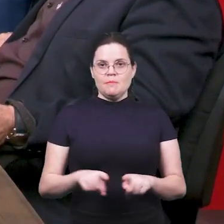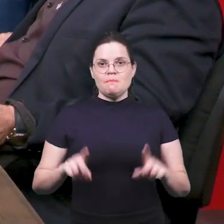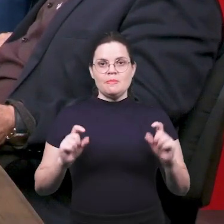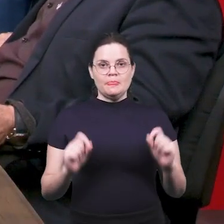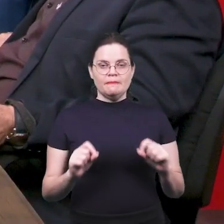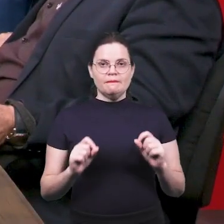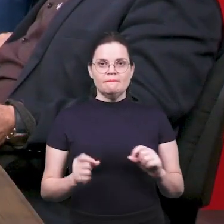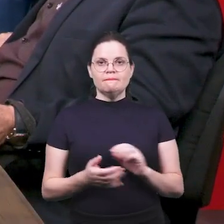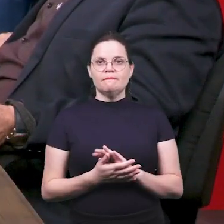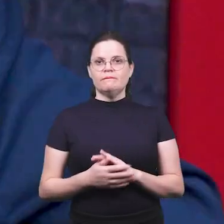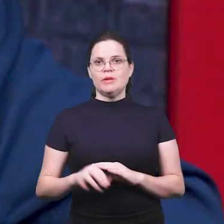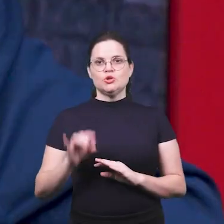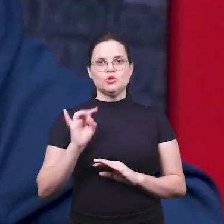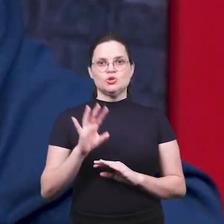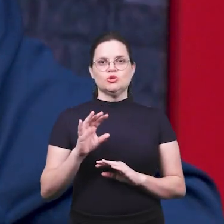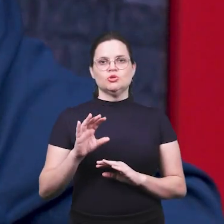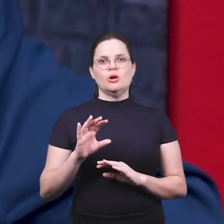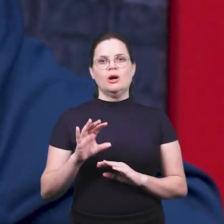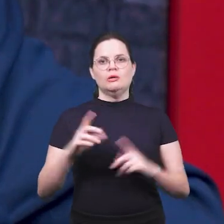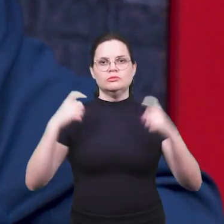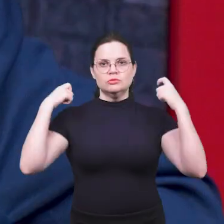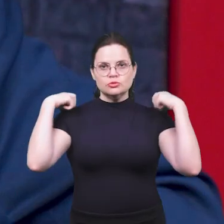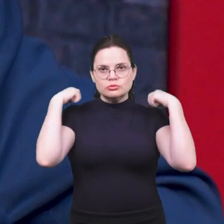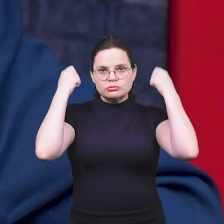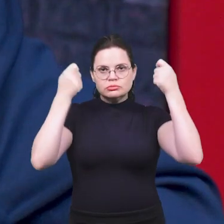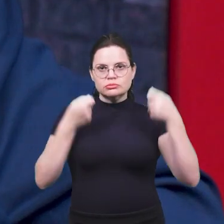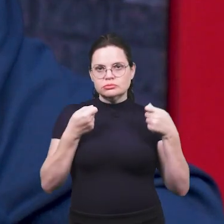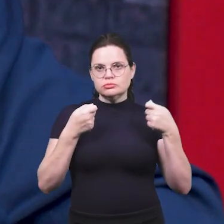sacerdotes, os monges, os